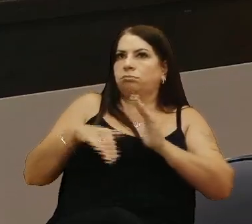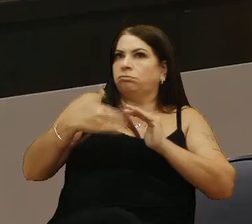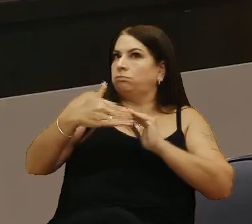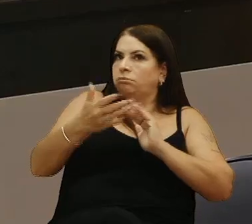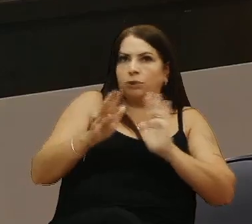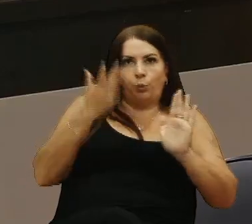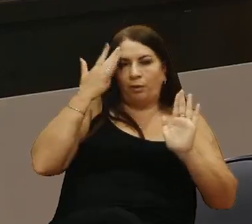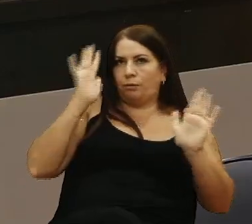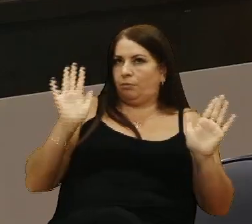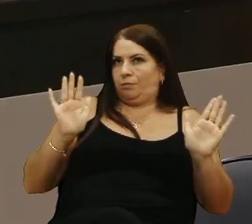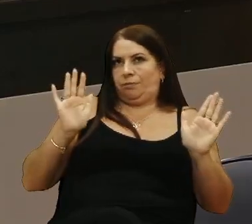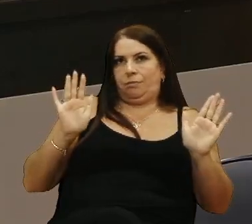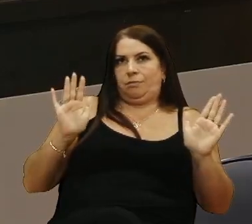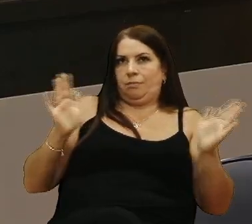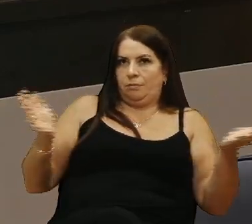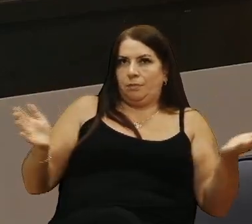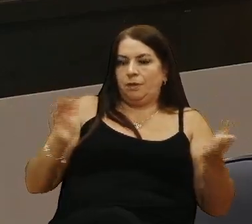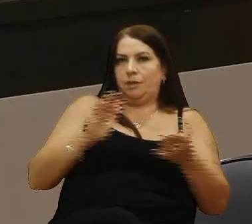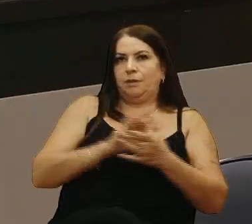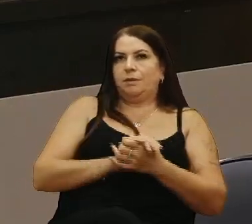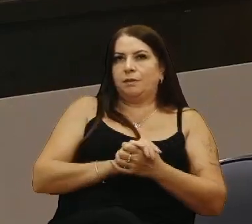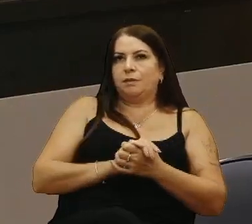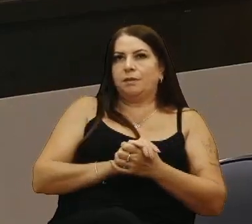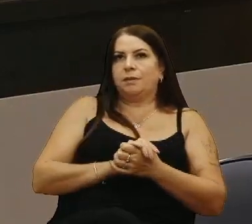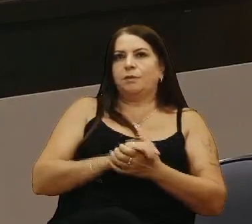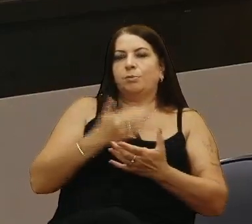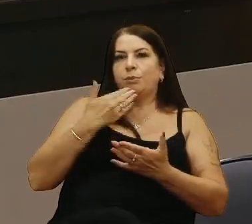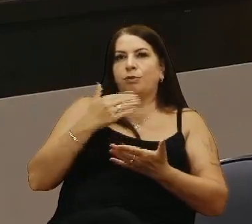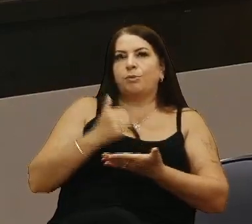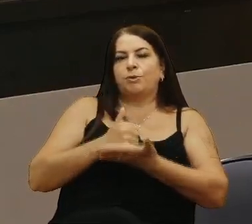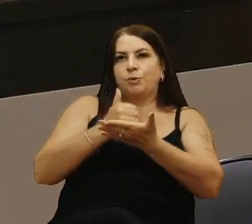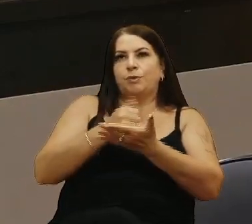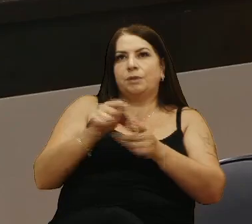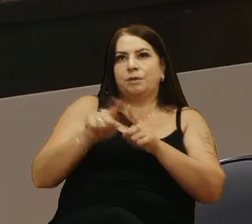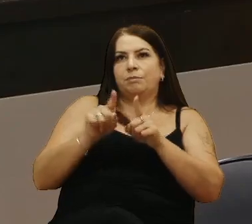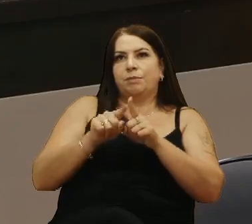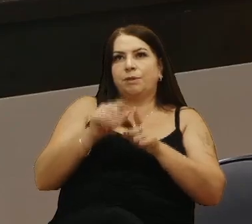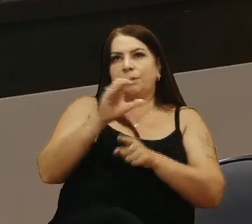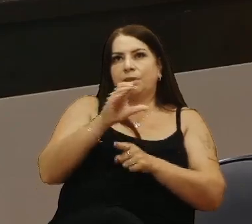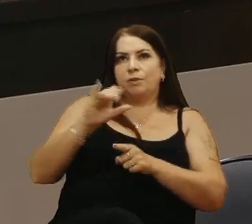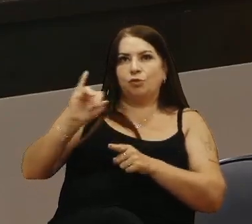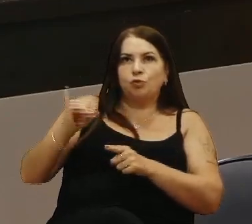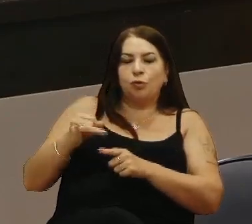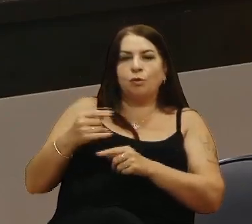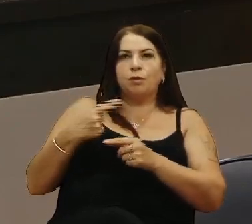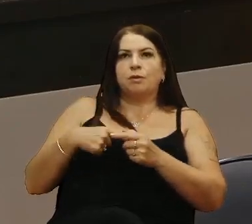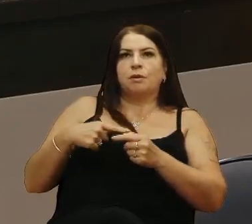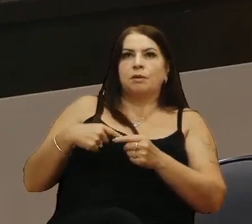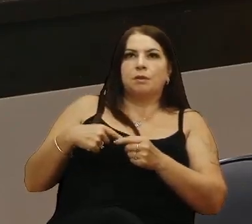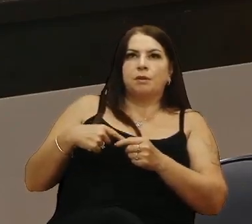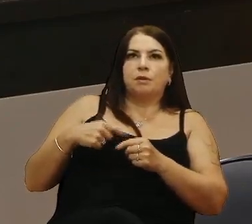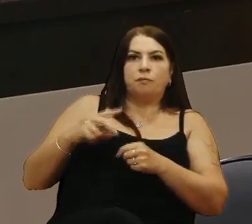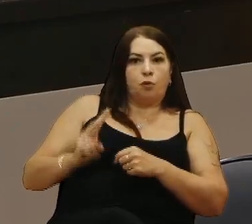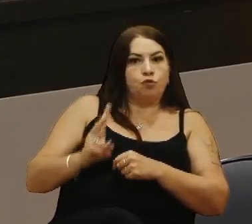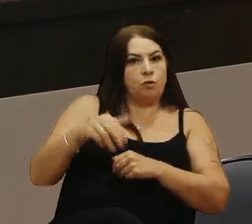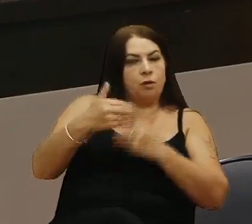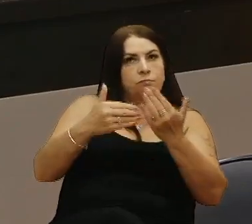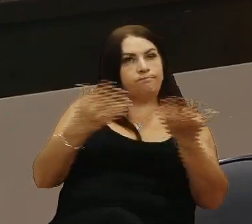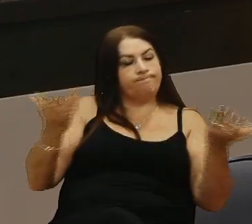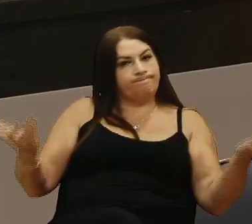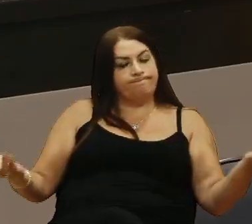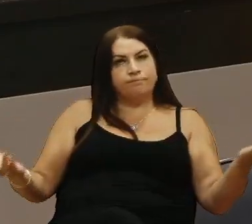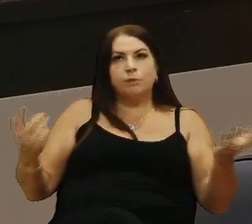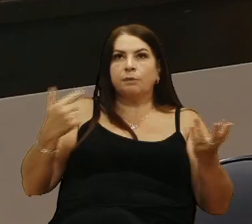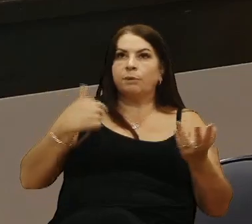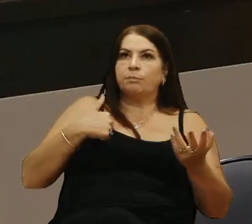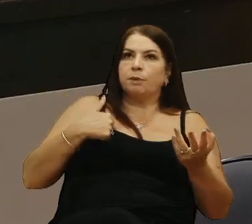frente. Agora vamos marcar uma reunião, pedir para minha assessoria marcar uma reunião com o pessoal ali da CCJ e tal, para ver se o troço vai andar. Se não andar,